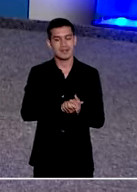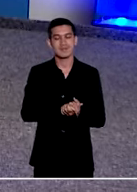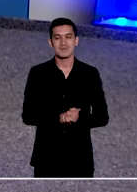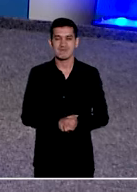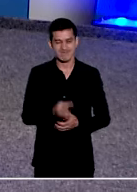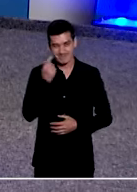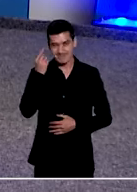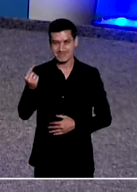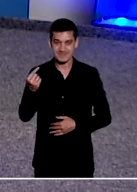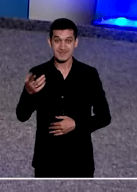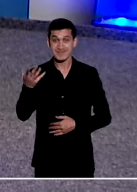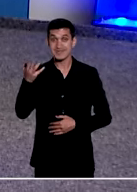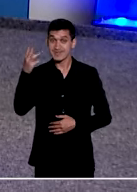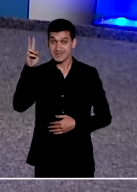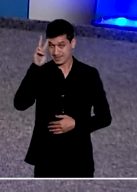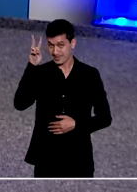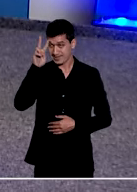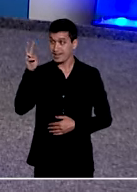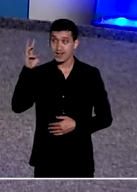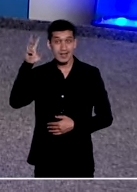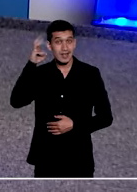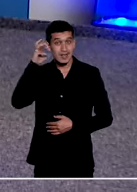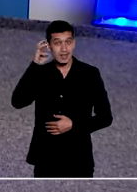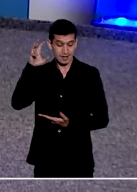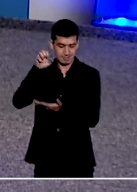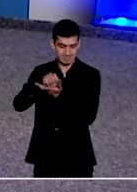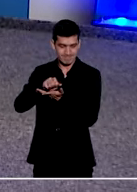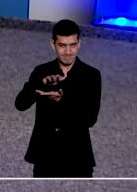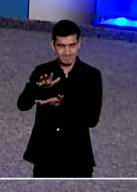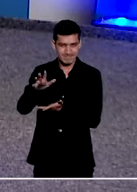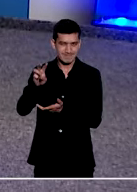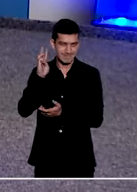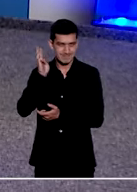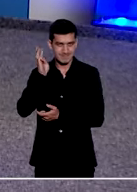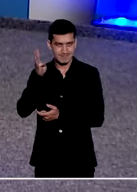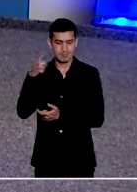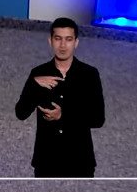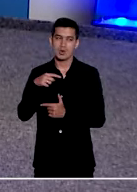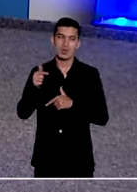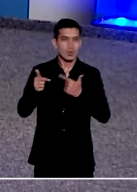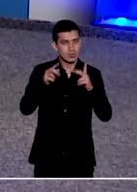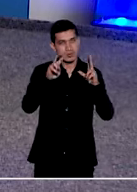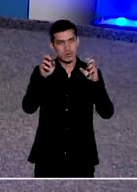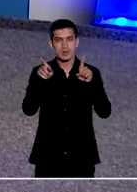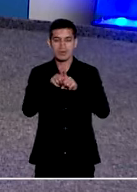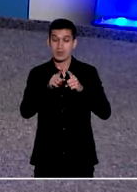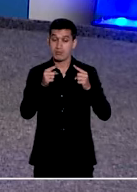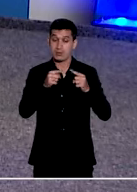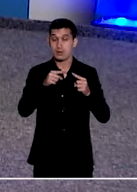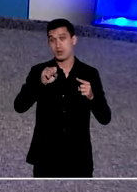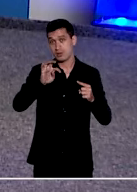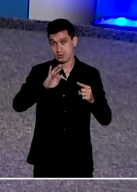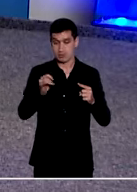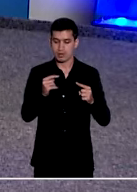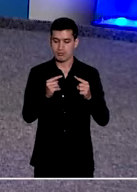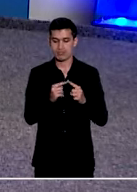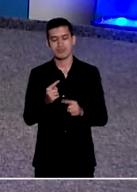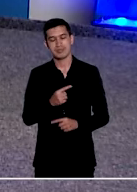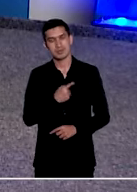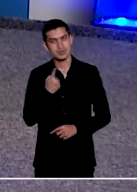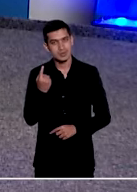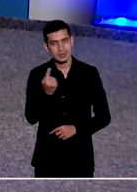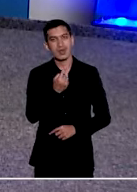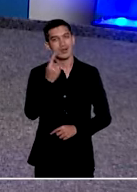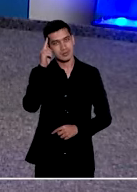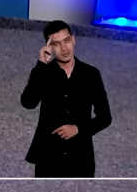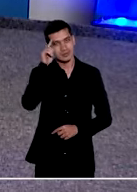ktia que o podcast contando causas tem outros assuntos ligados à decisões do STJ que impactam o nosso dia a dia confere